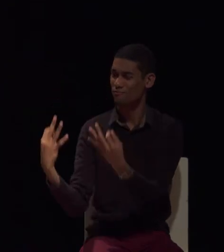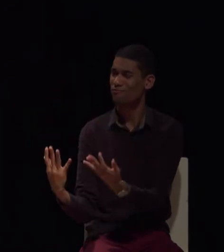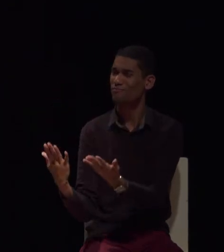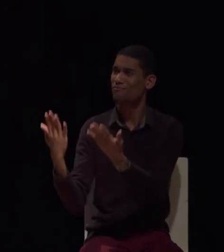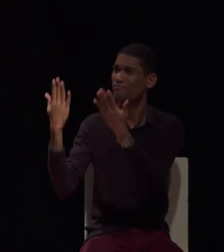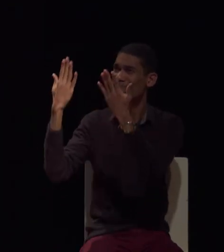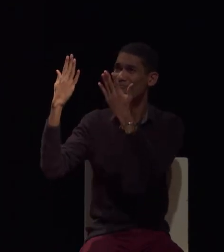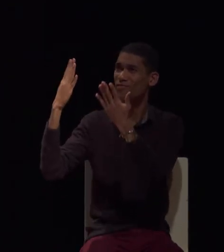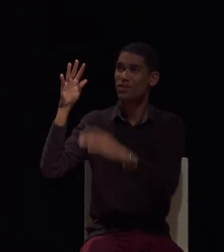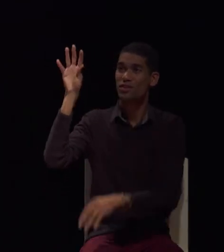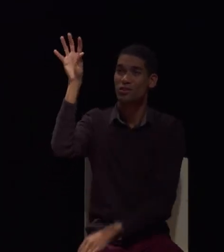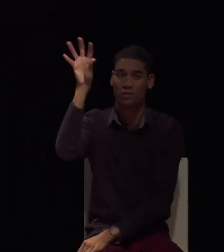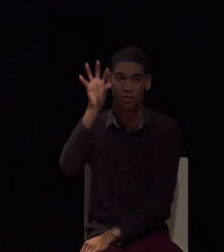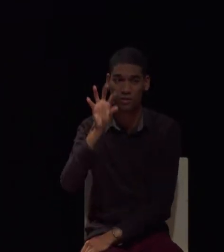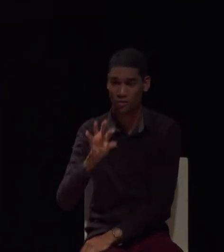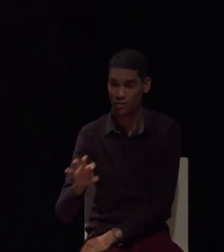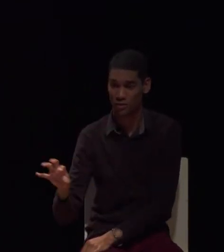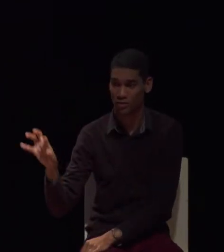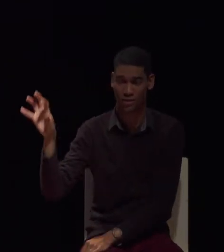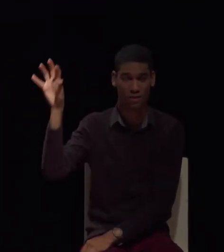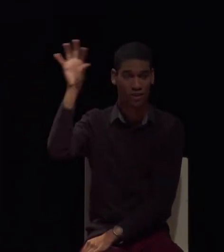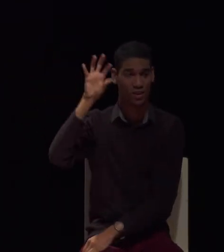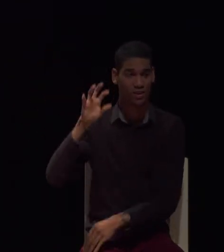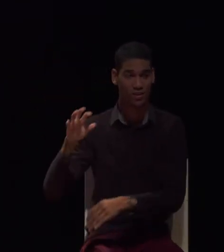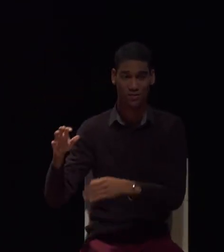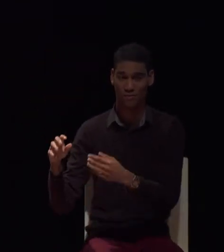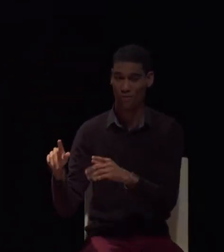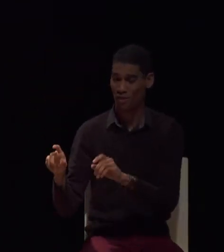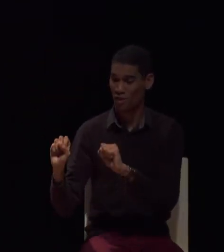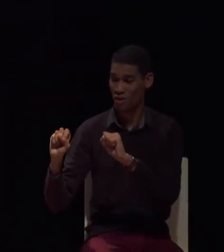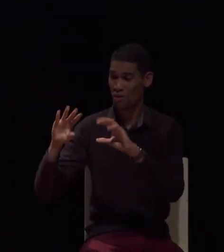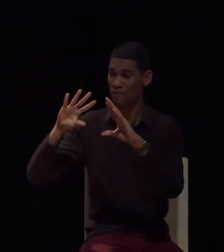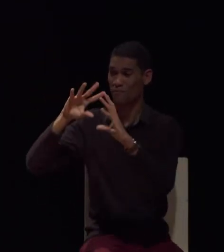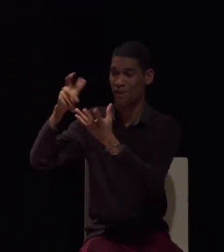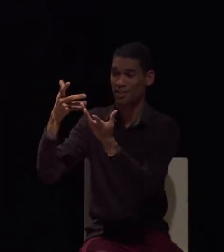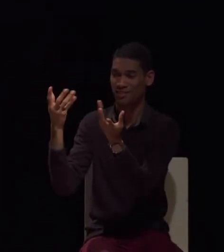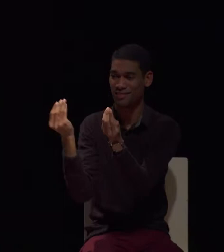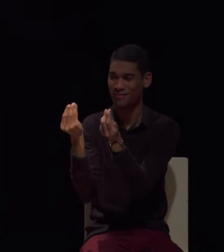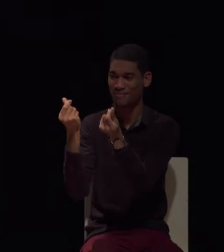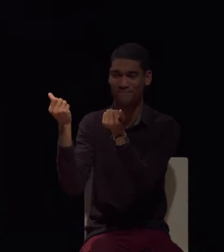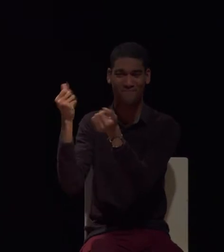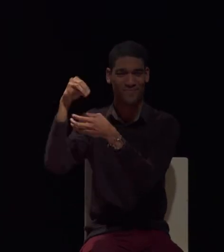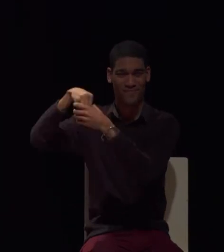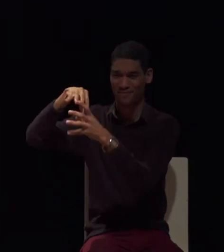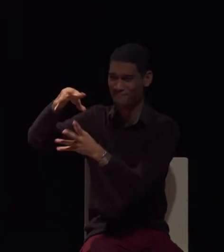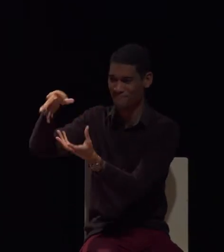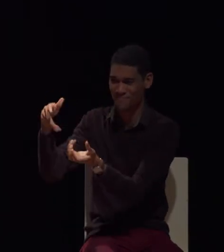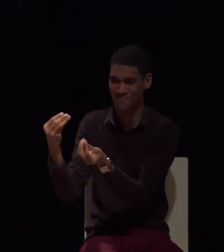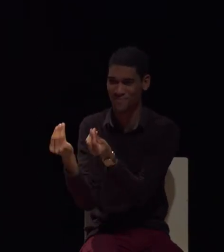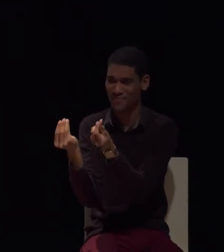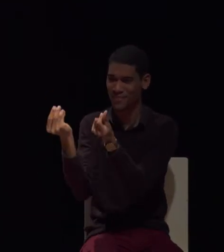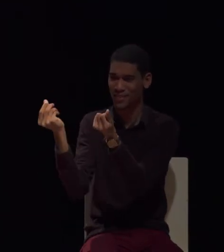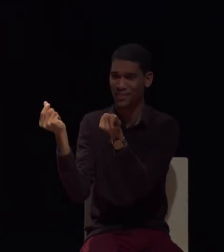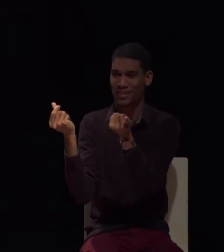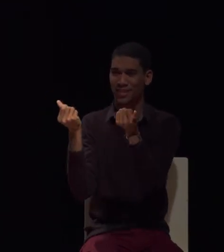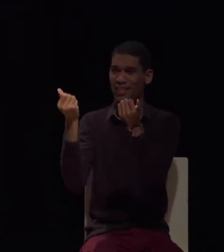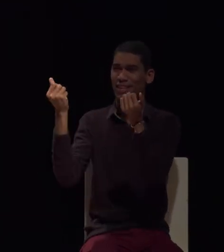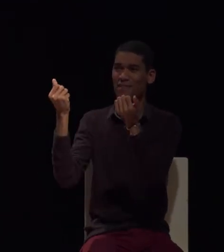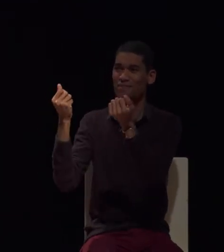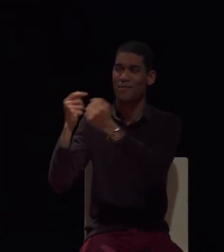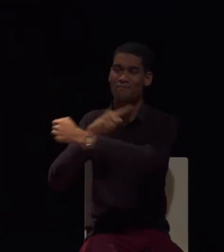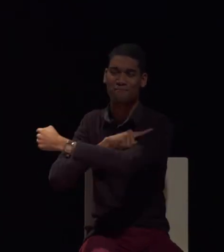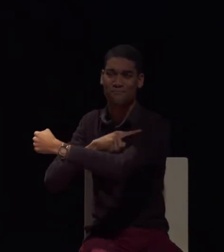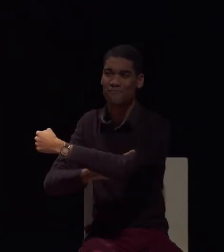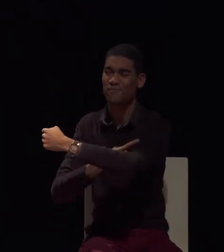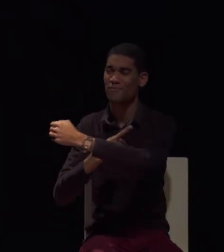pólo de construção e reconstrução de mundos é um pólo uma potência